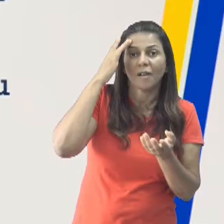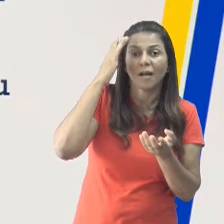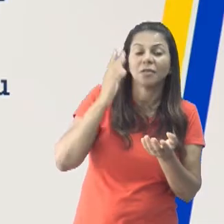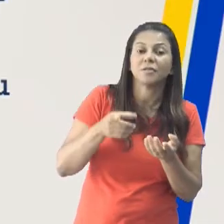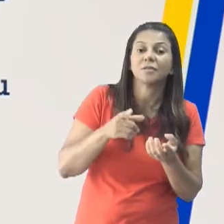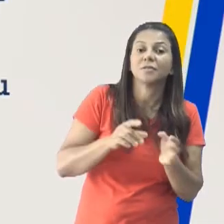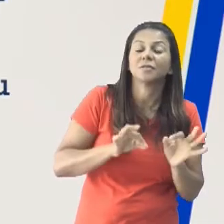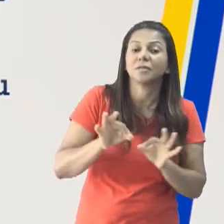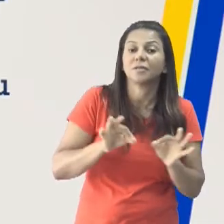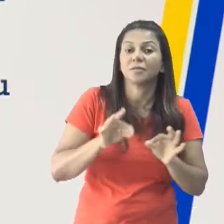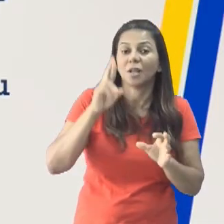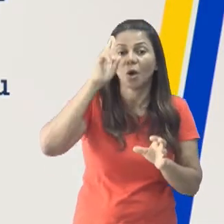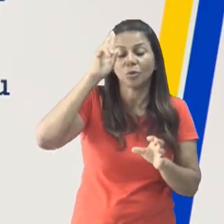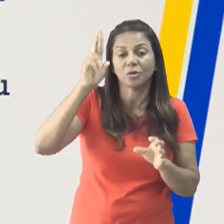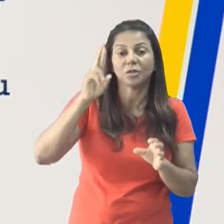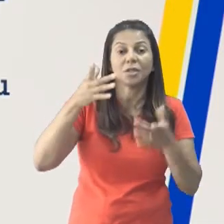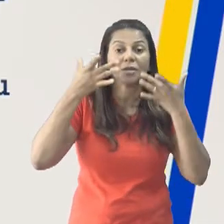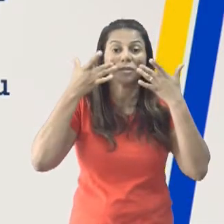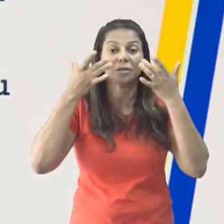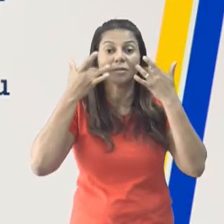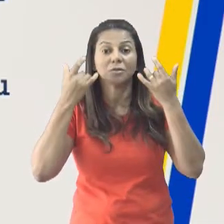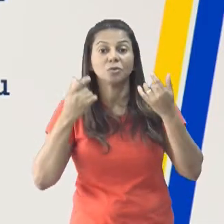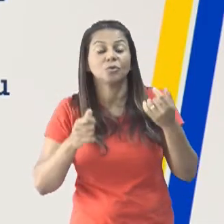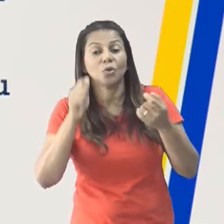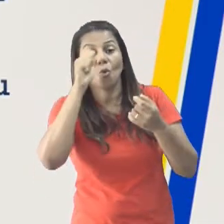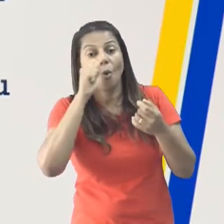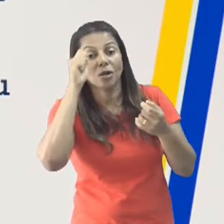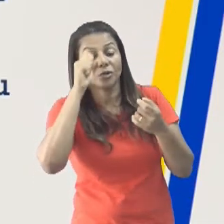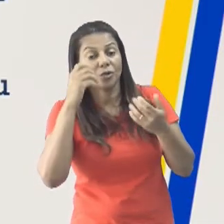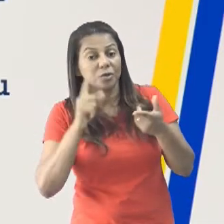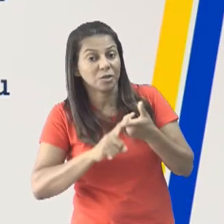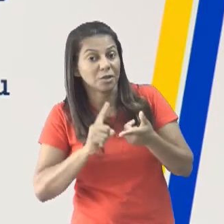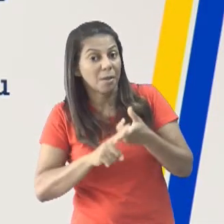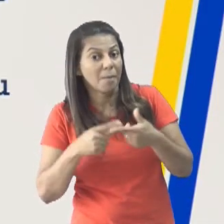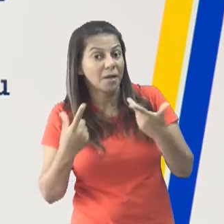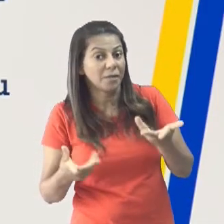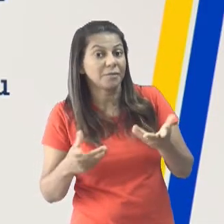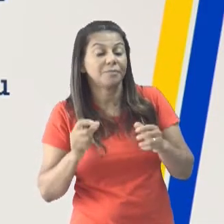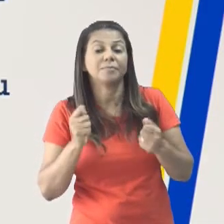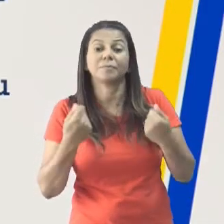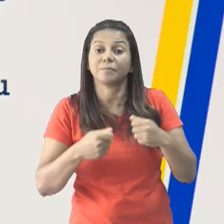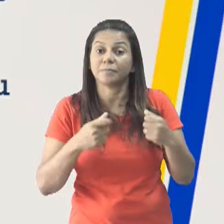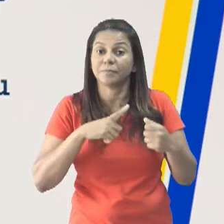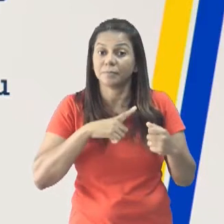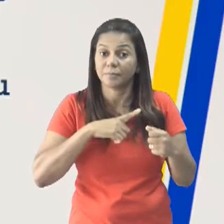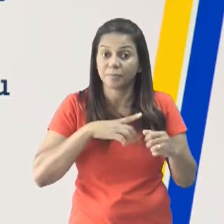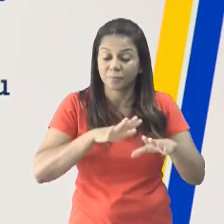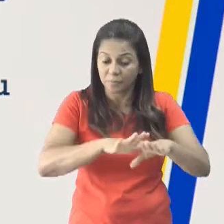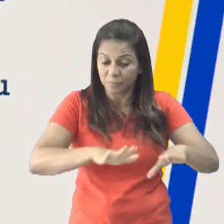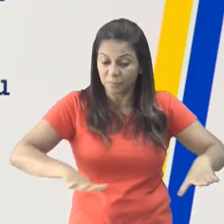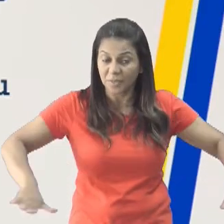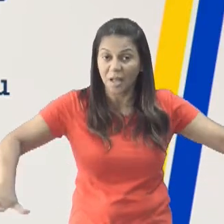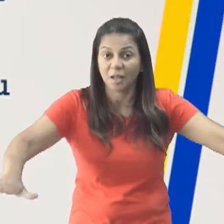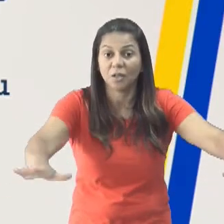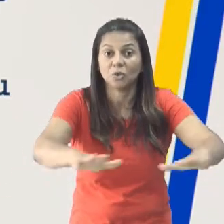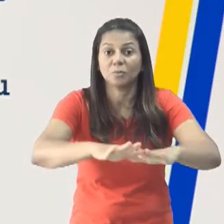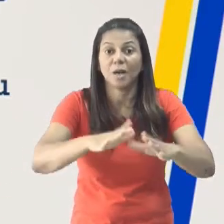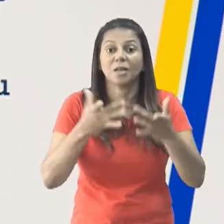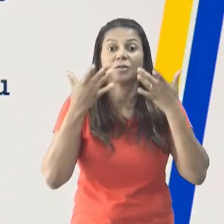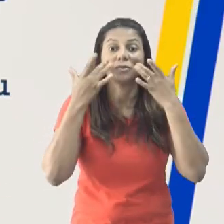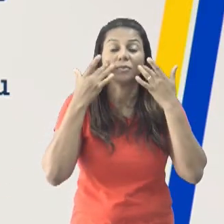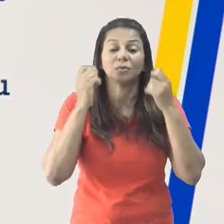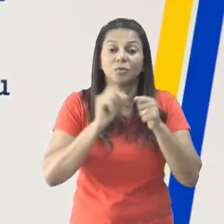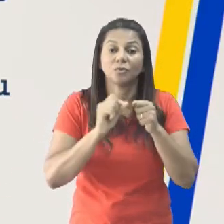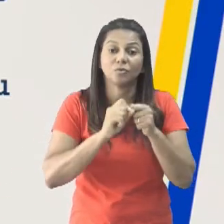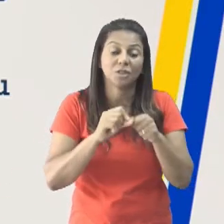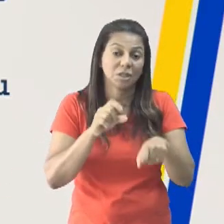do teatro, para conduzir os atores do teatro. Então, eles têm que ter esse espaço cênico e eles também têm que ter o tempo. Se for